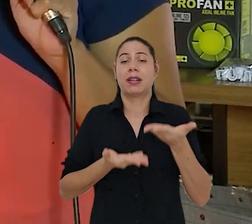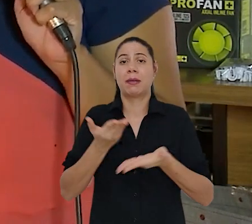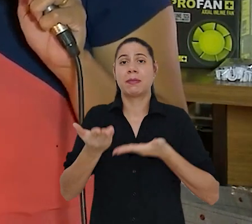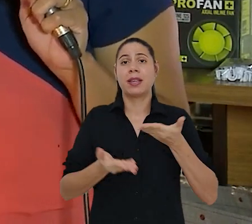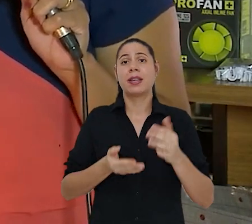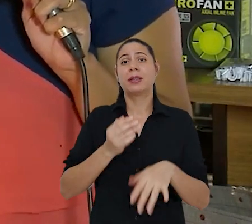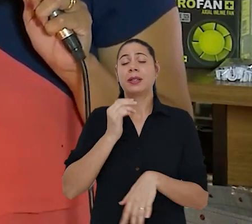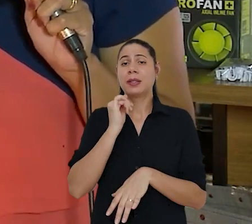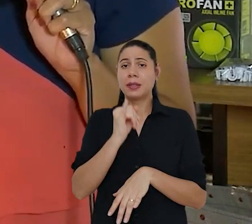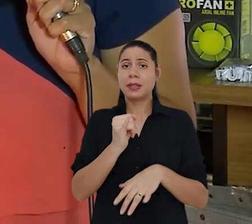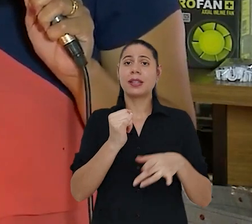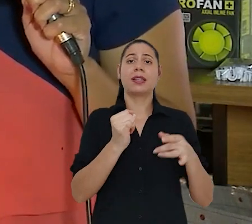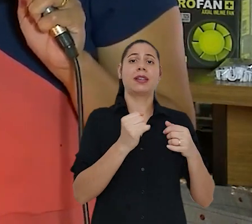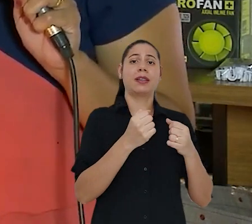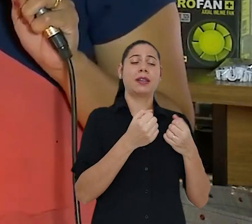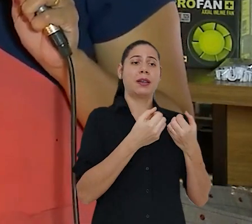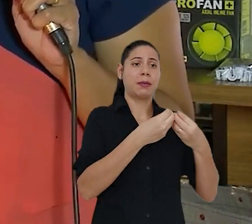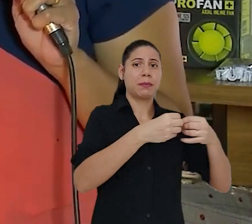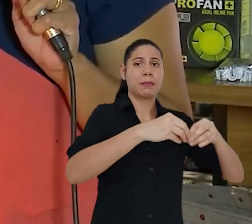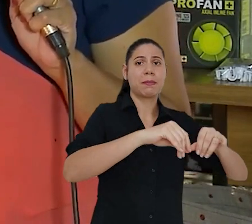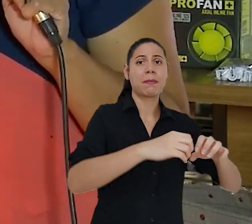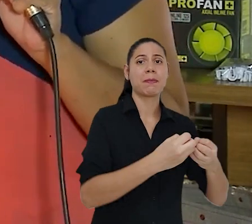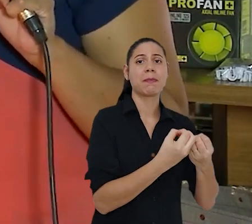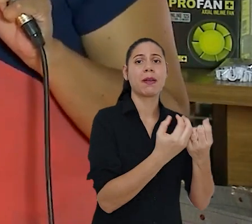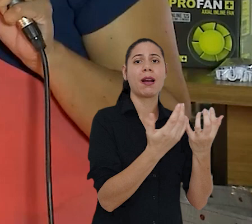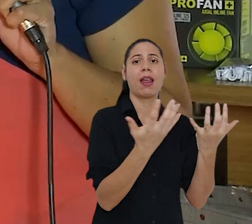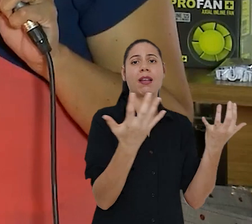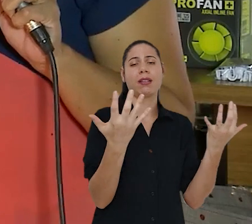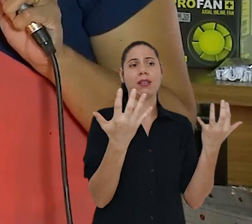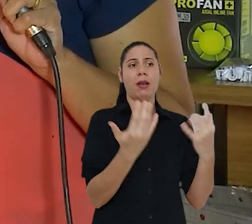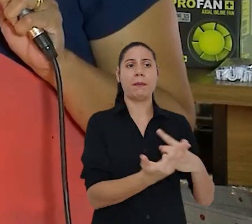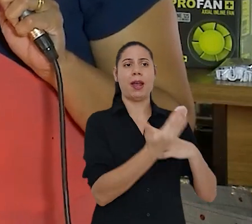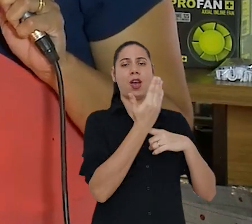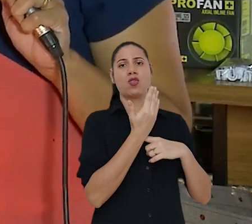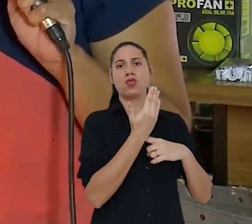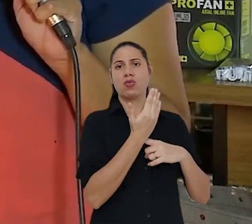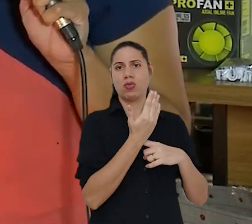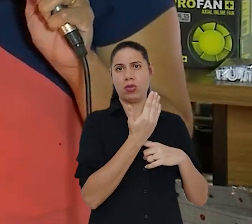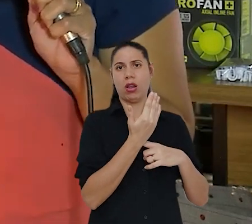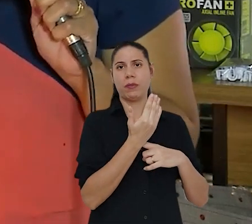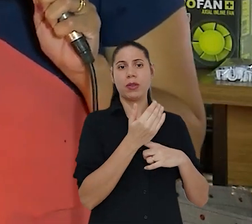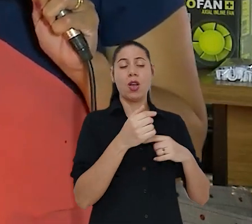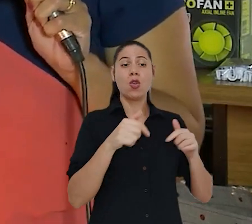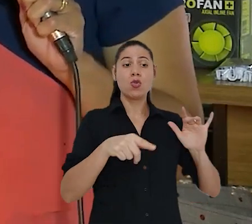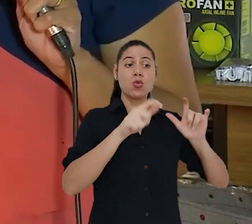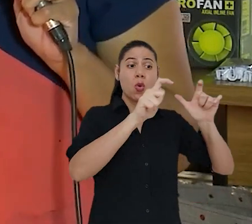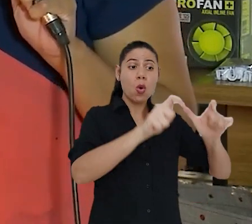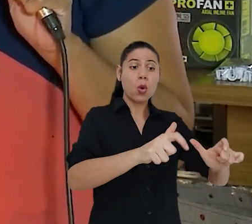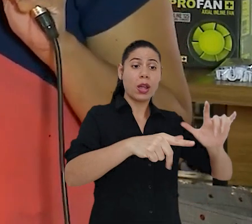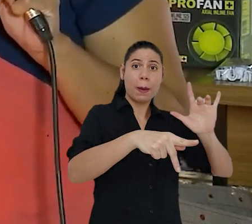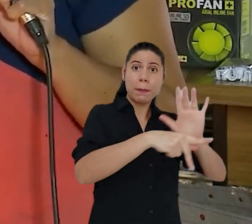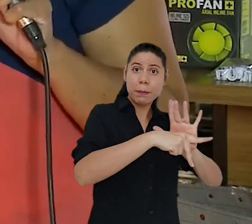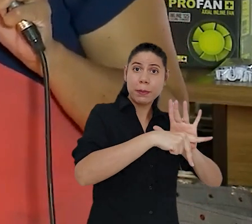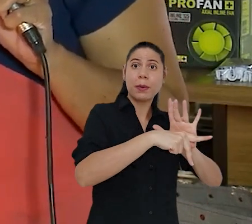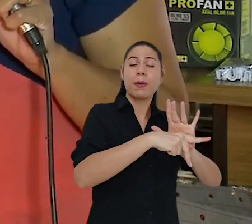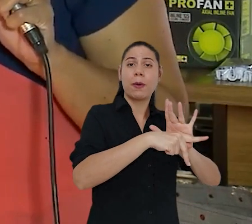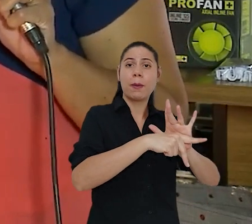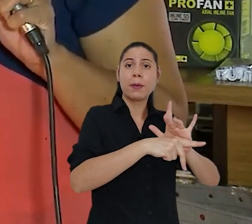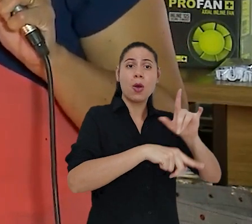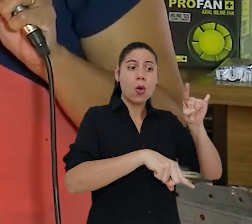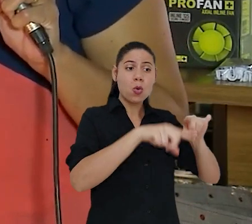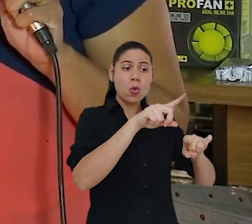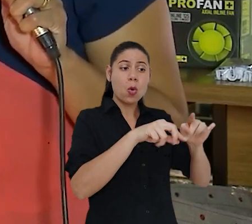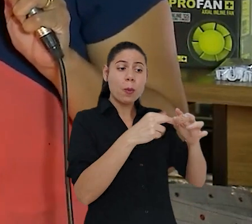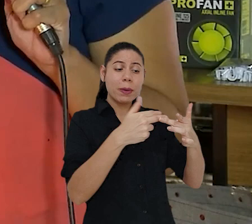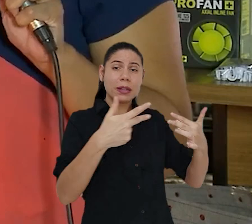com a realização de plantio de cannabis para uso terapêutico, em ambiente específico, com equipamentos